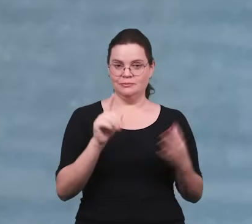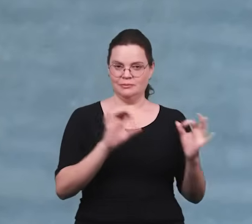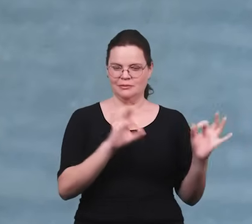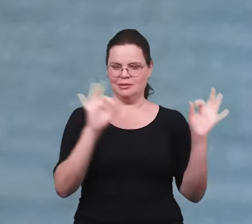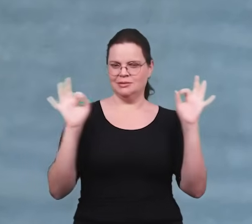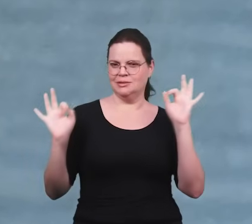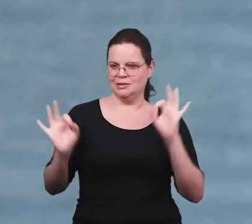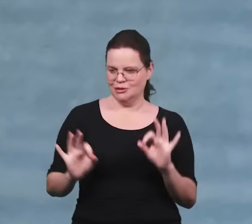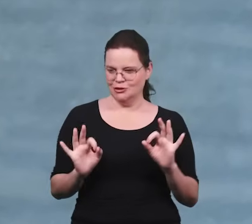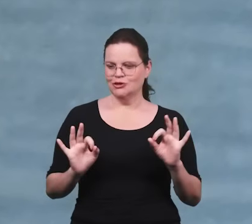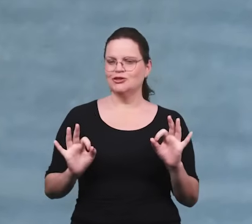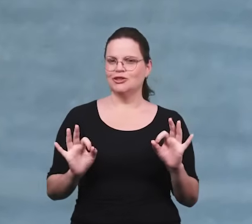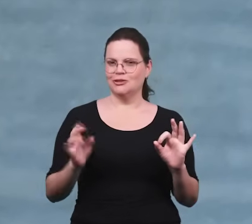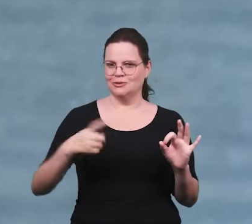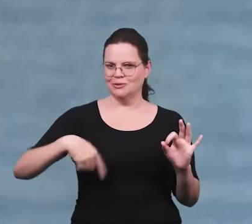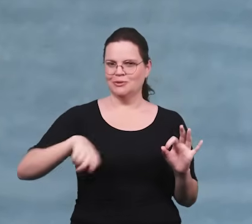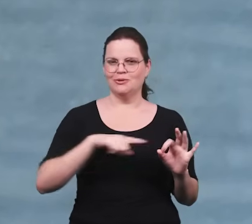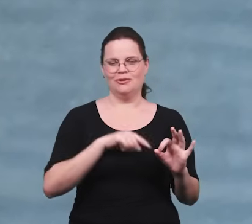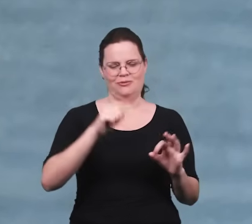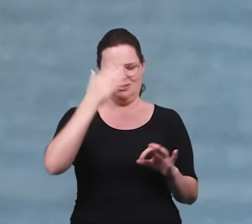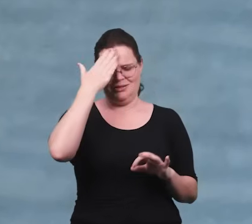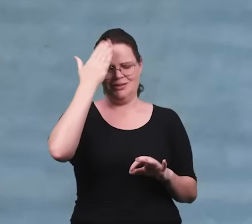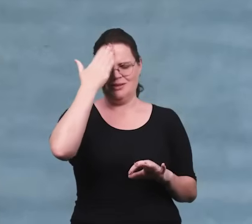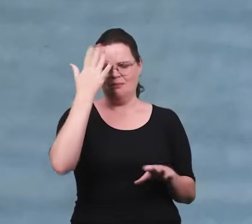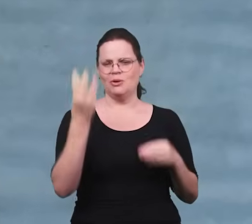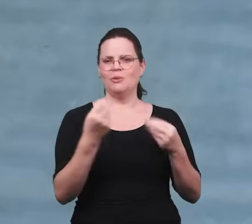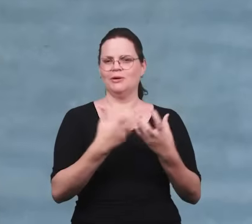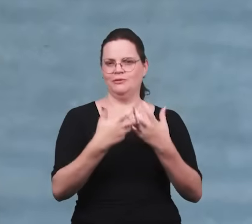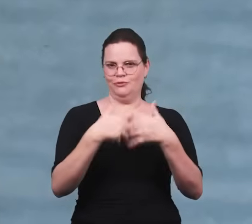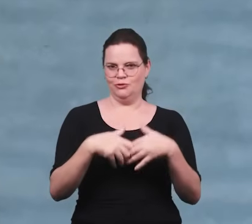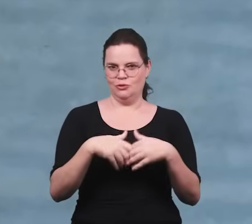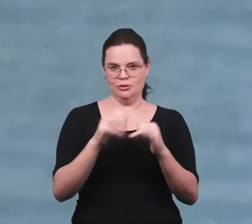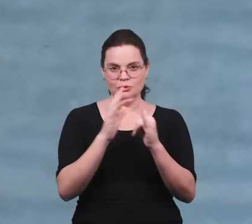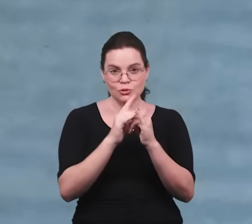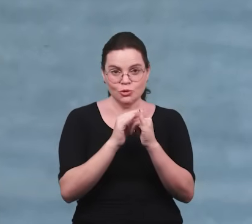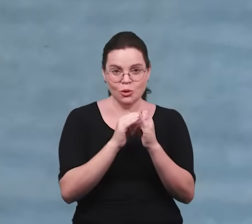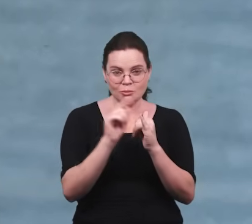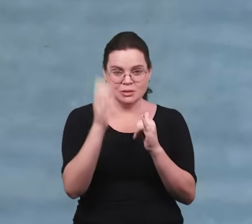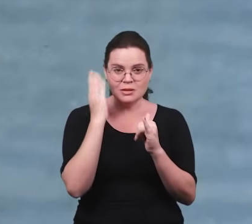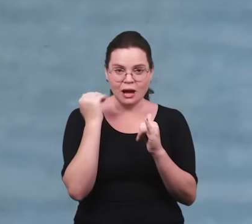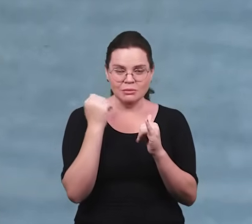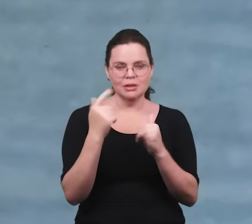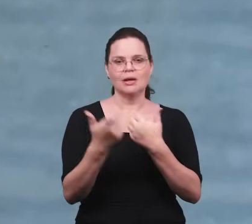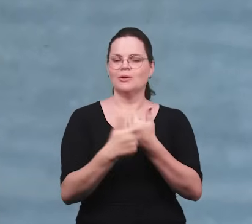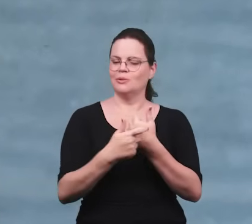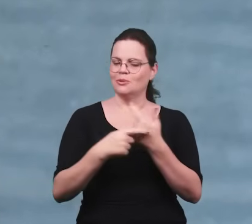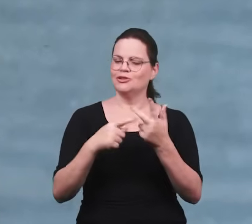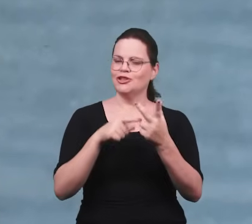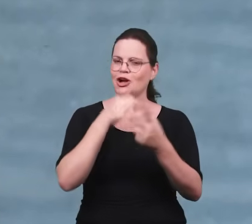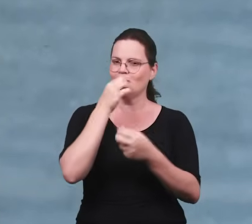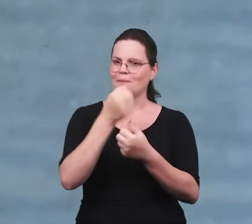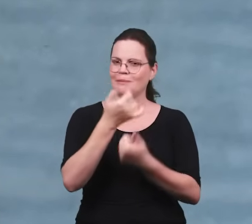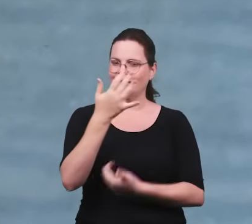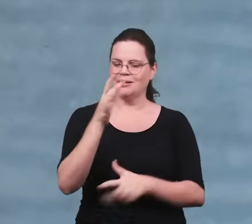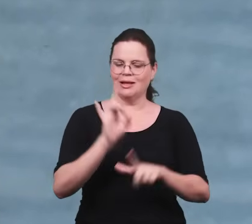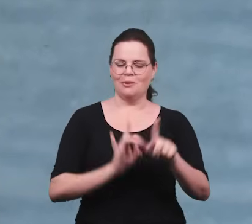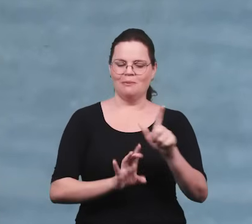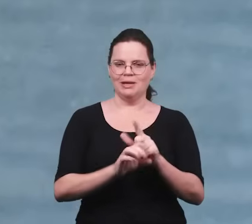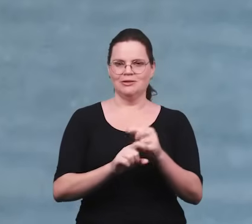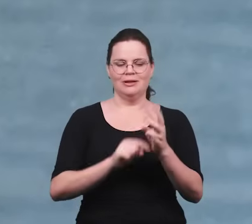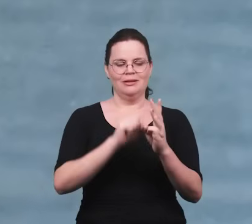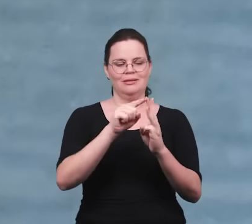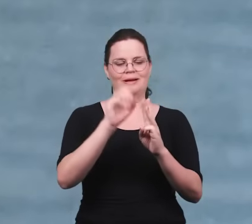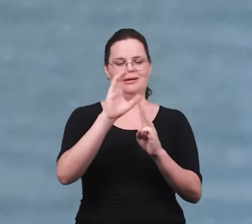está assistindo, começou a assistir, você já sabe como funciona. Está no YouTube? Curta, comente, compartilhe. São os 3